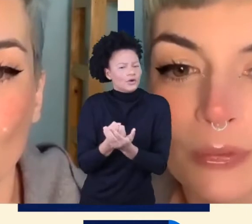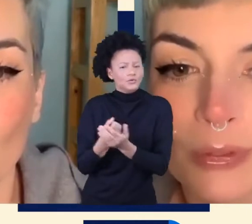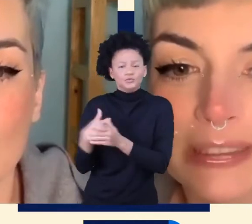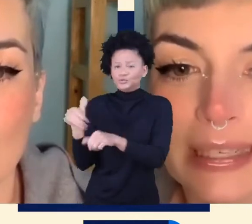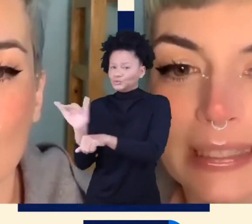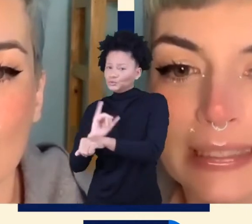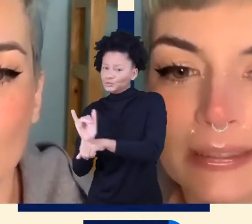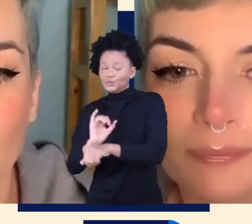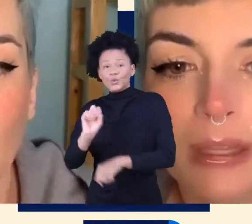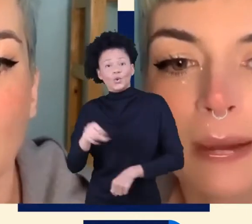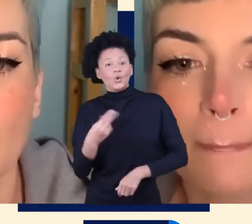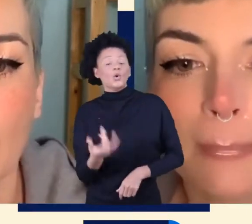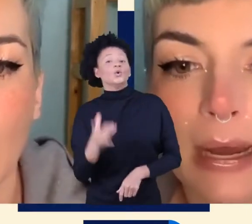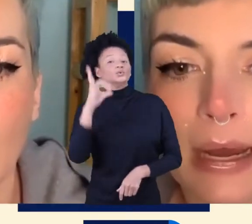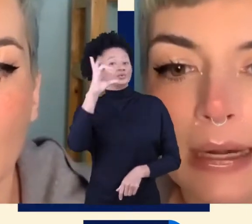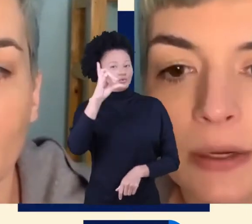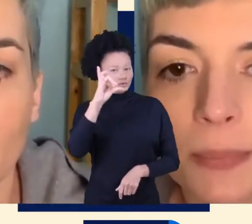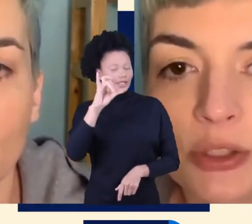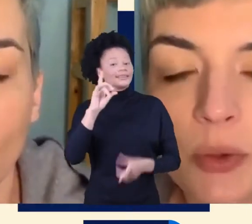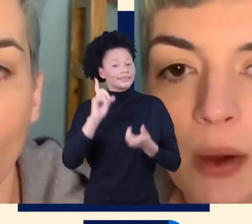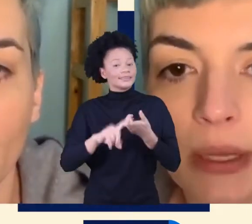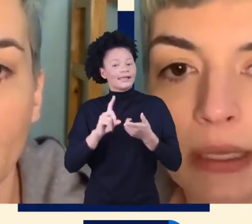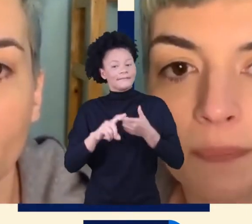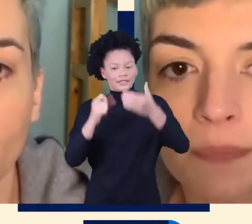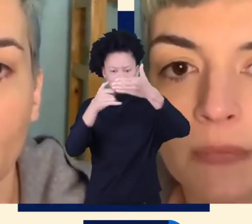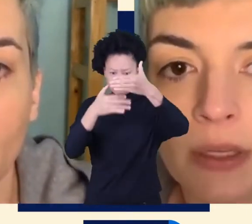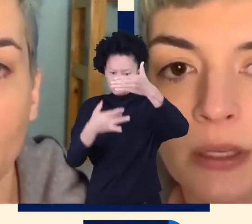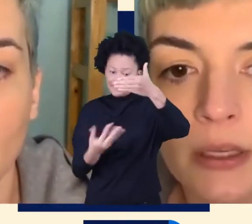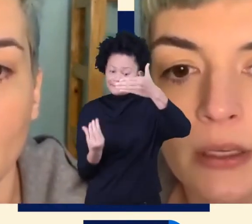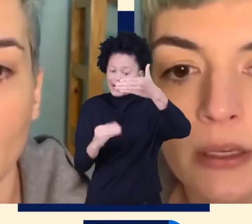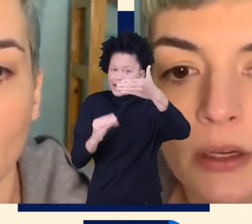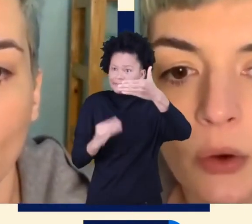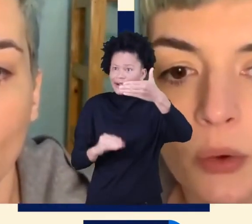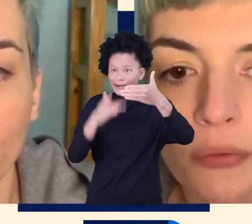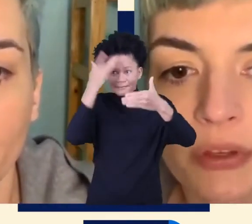ou no Instagram, marca o pessoal aí.